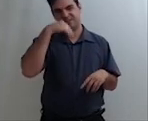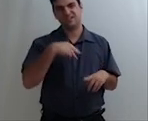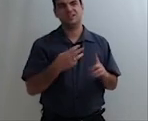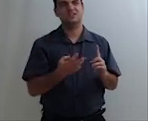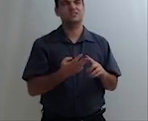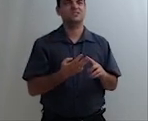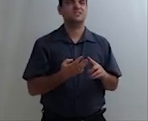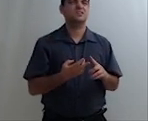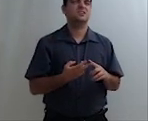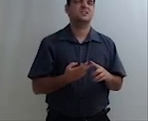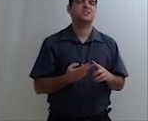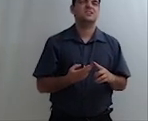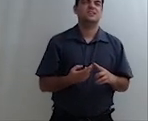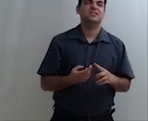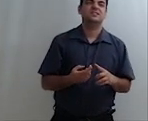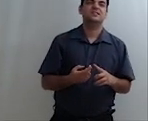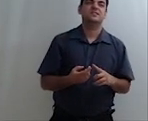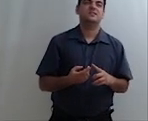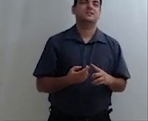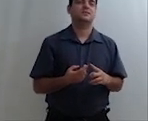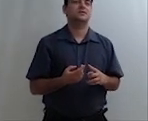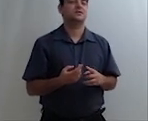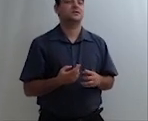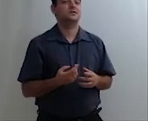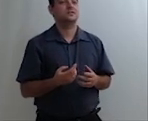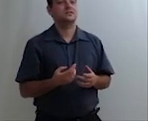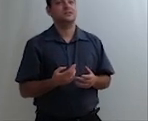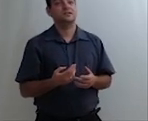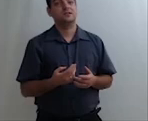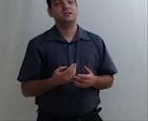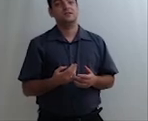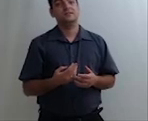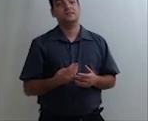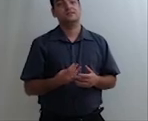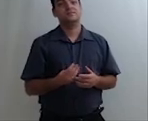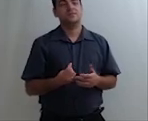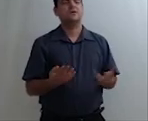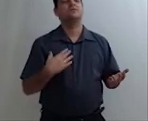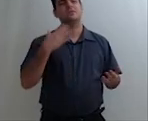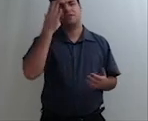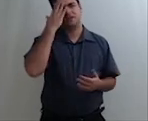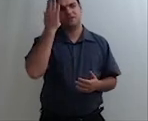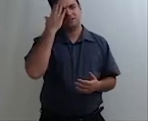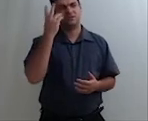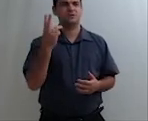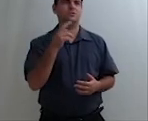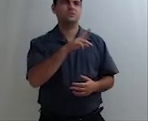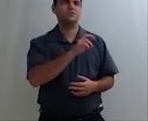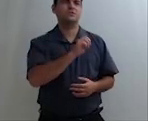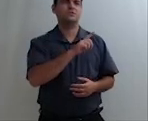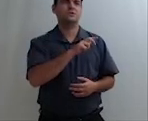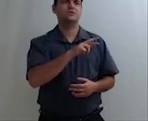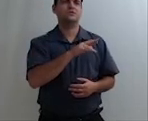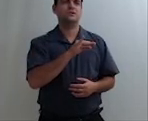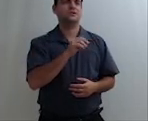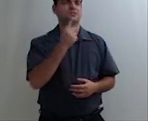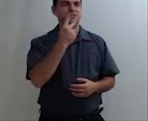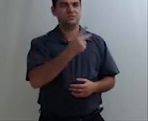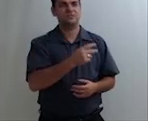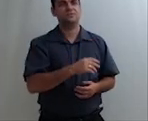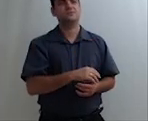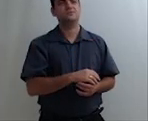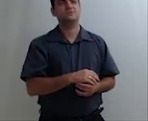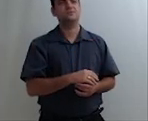realmente baixíssima então eu eu concordo com o ministro Rogério e eu